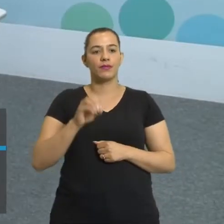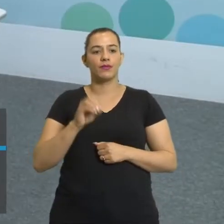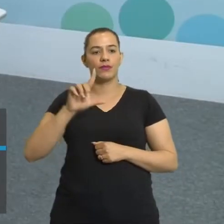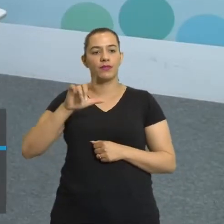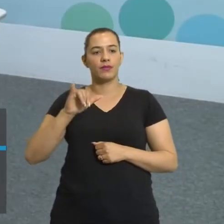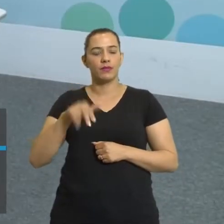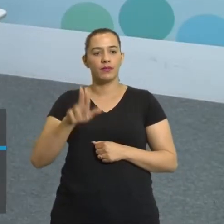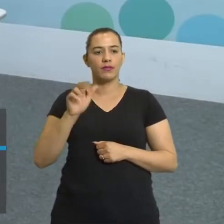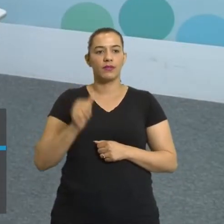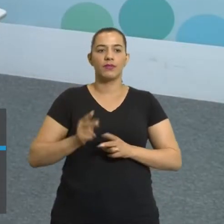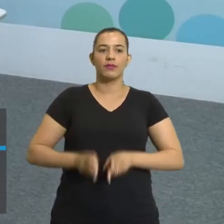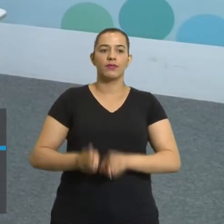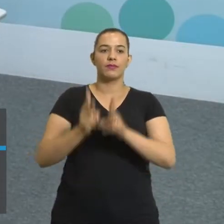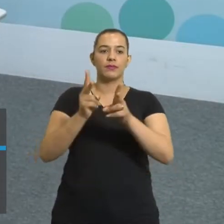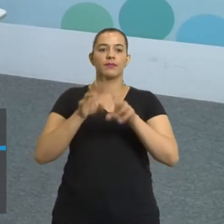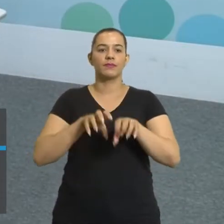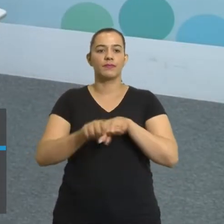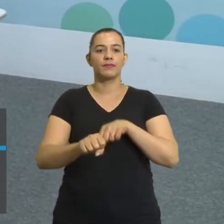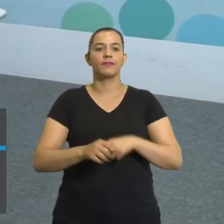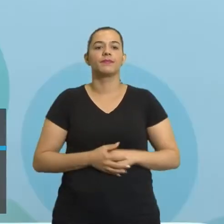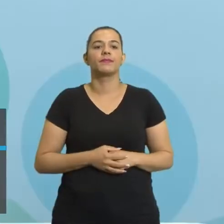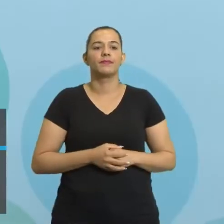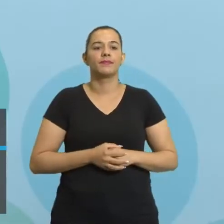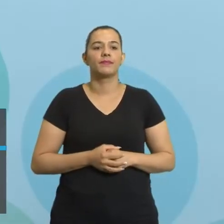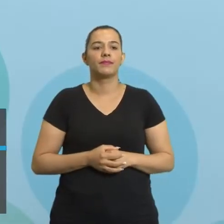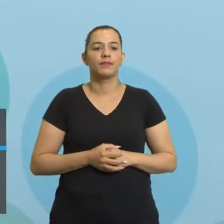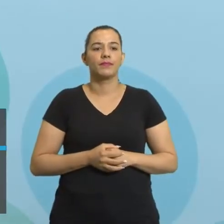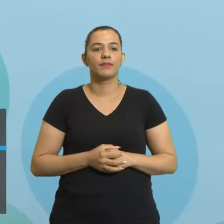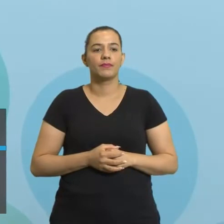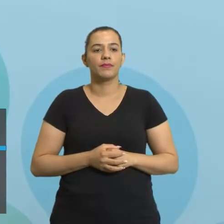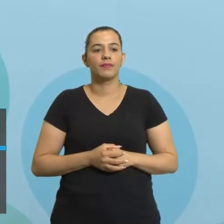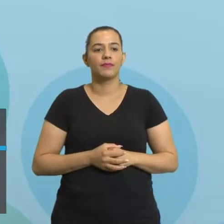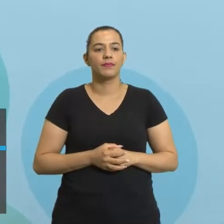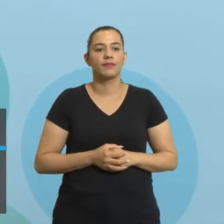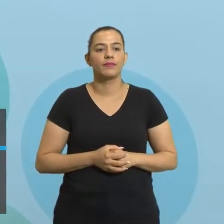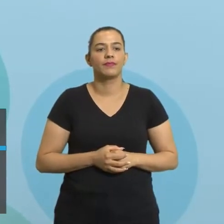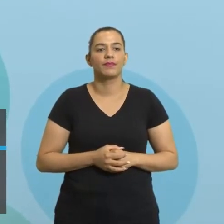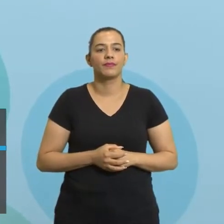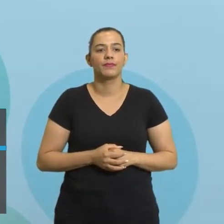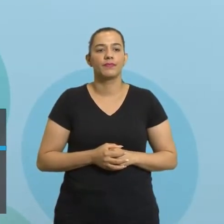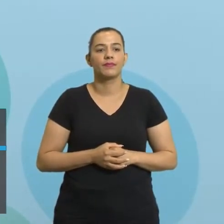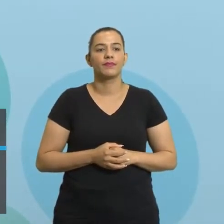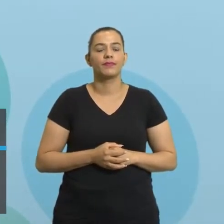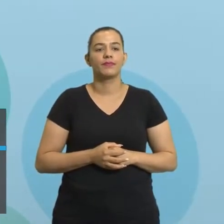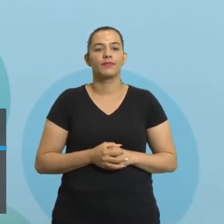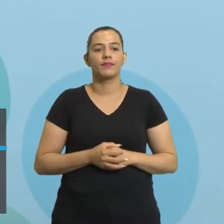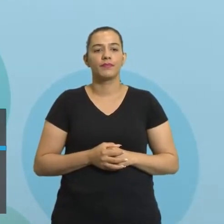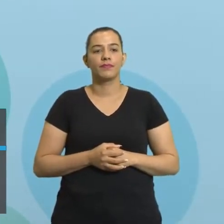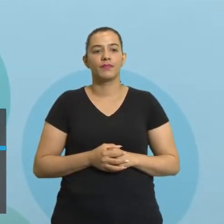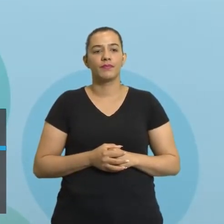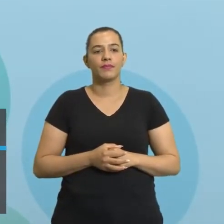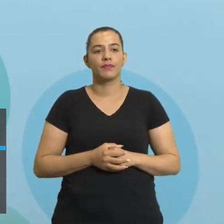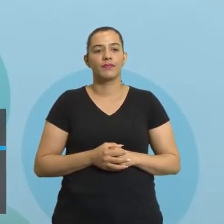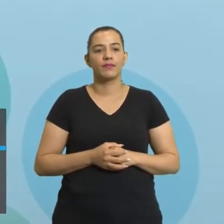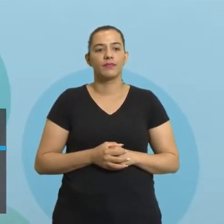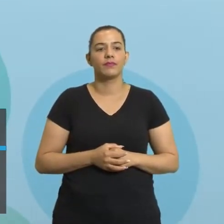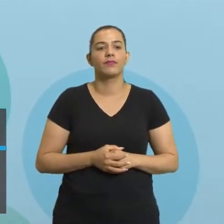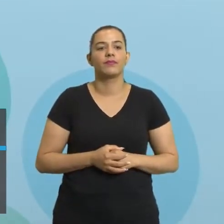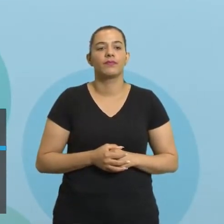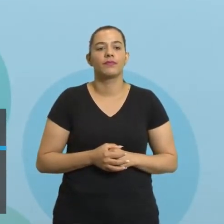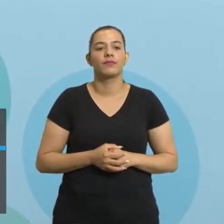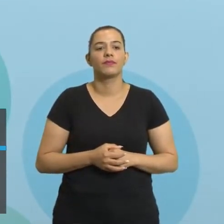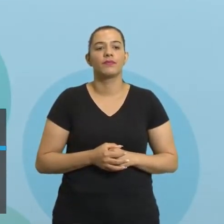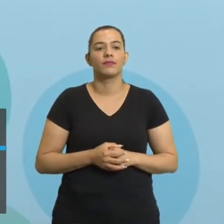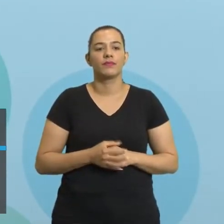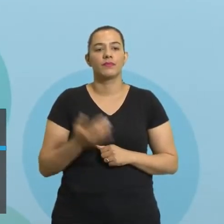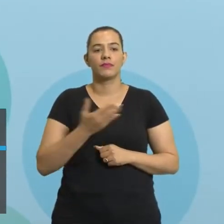dar continuidade à nossa formação. Obrigada, Letícia. Bom, gente, então, como bem